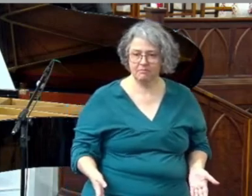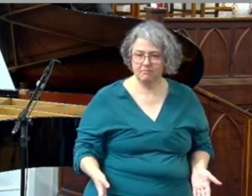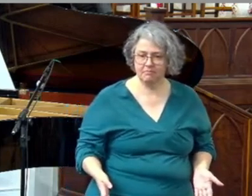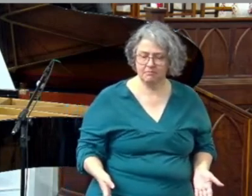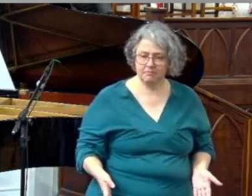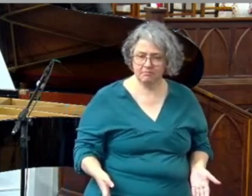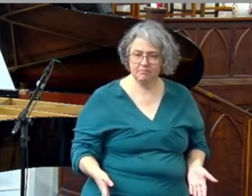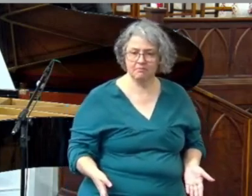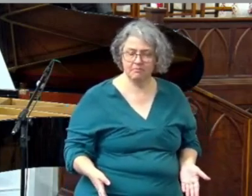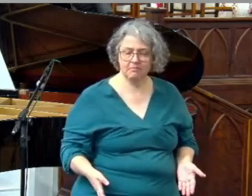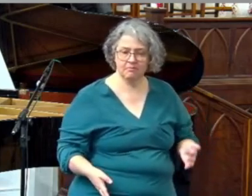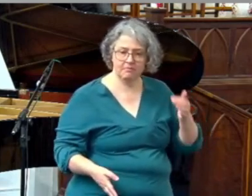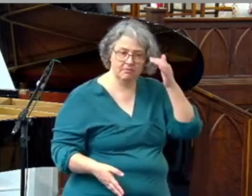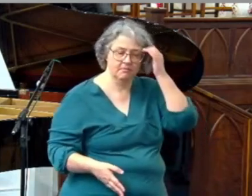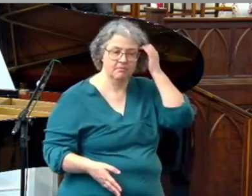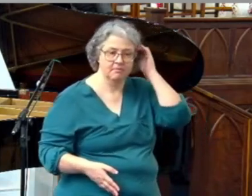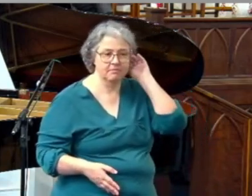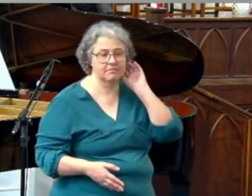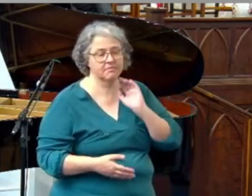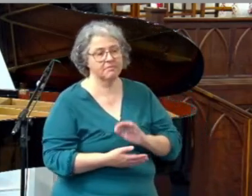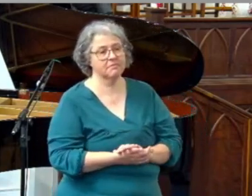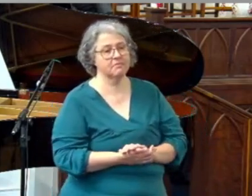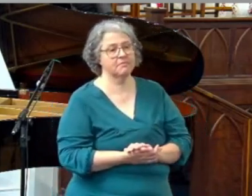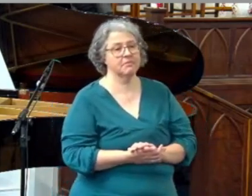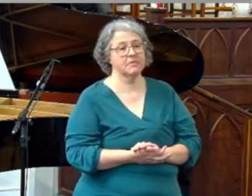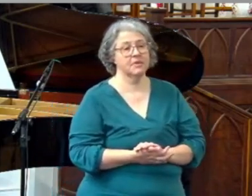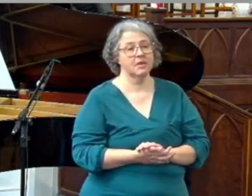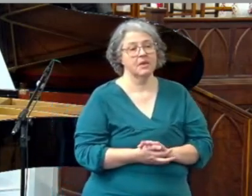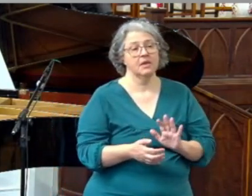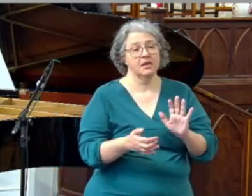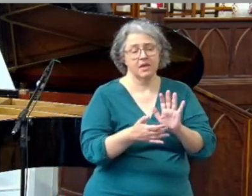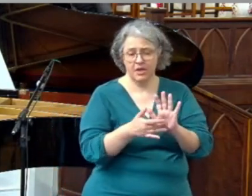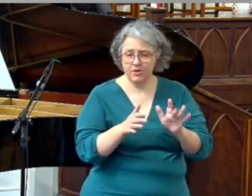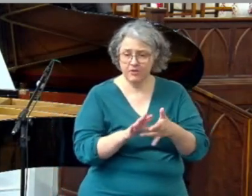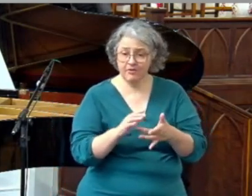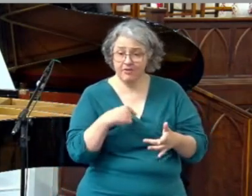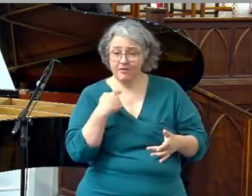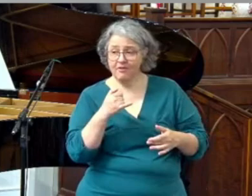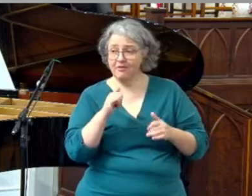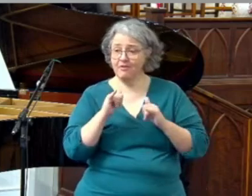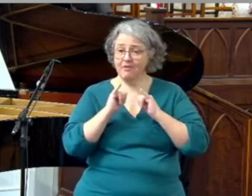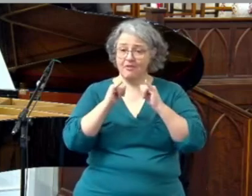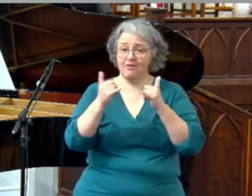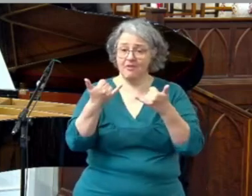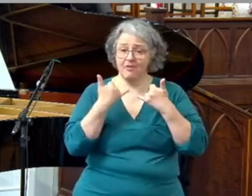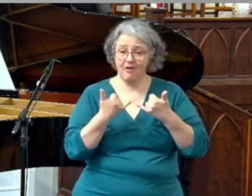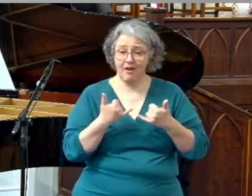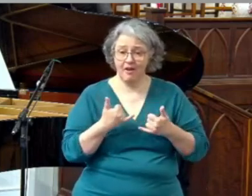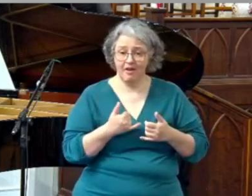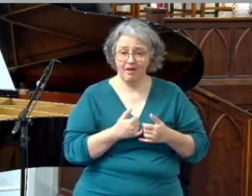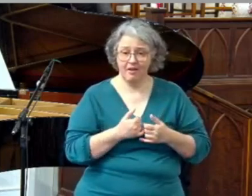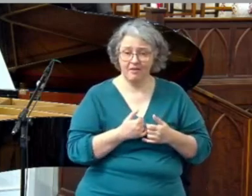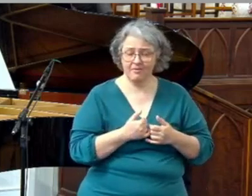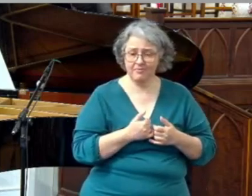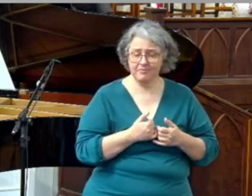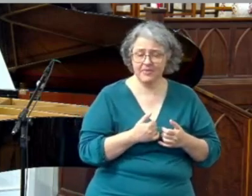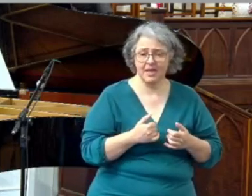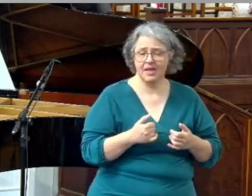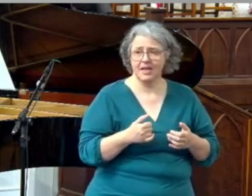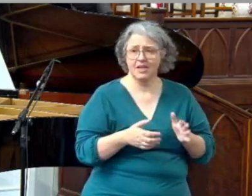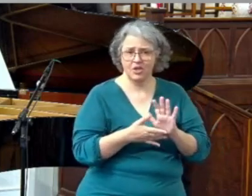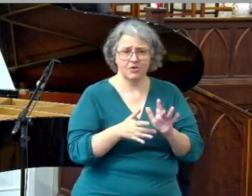do capítulo 7 de Mateus, com o nosso texto. Jesus diz: se alguém não quiser recebê-los, nem ouvir